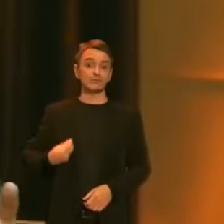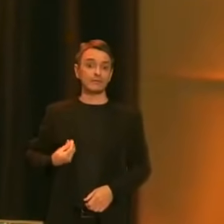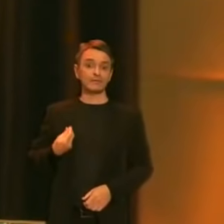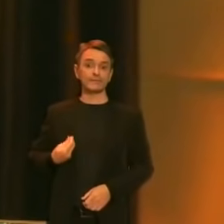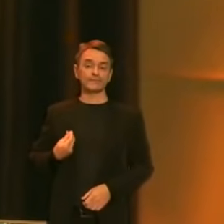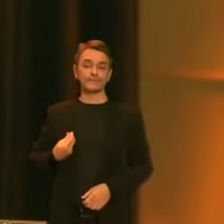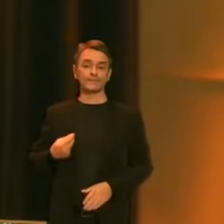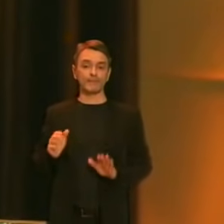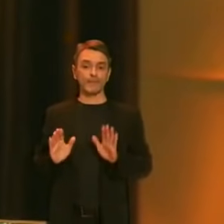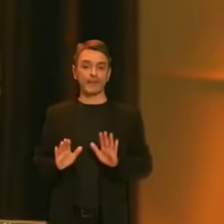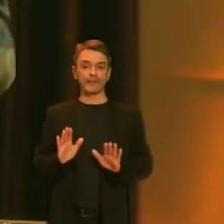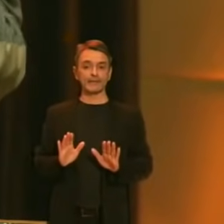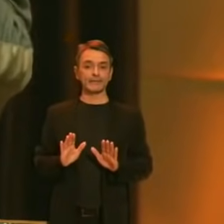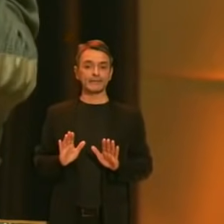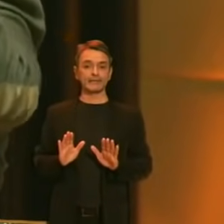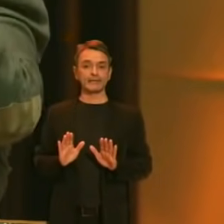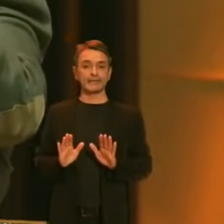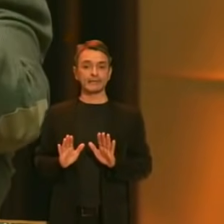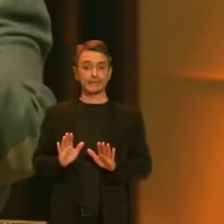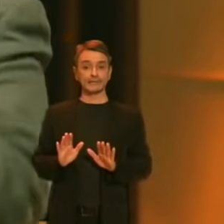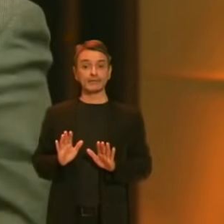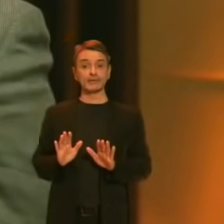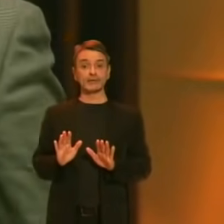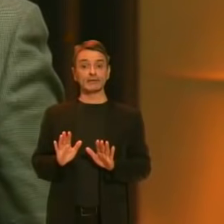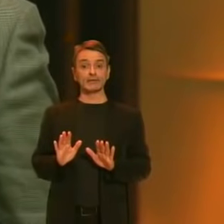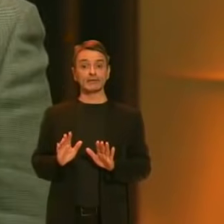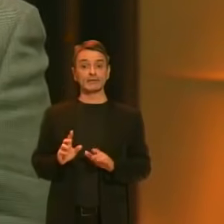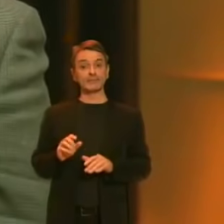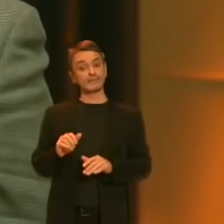você está fadado a ser enganado.